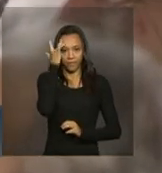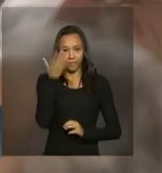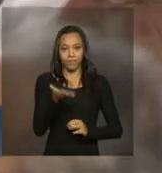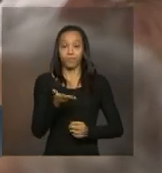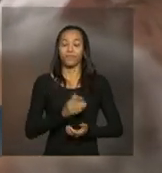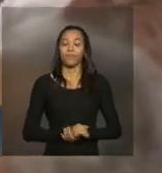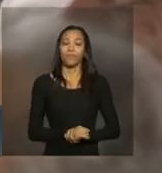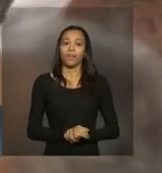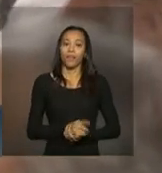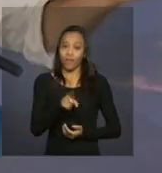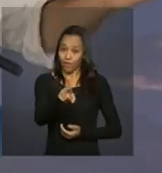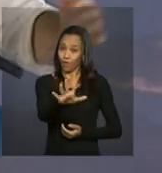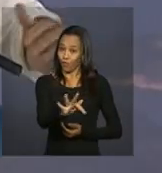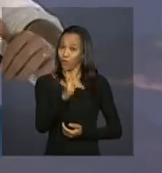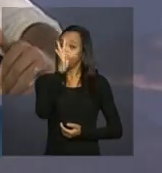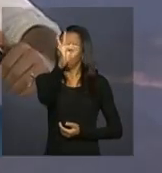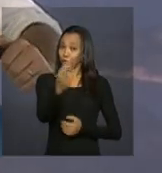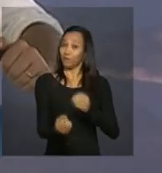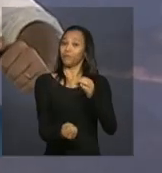Eu vou te lançar candidato.